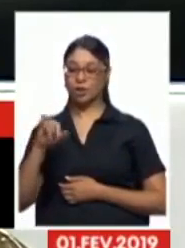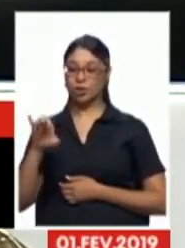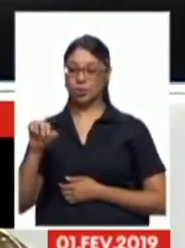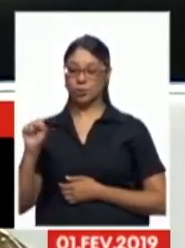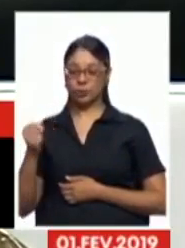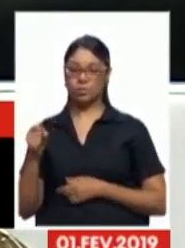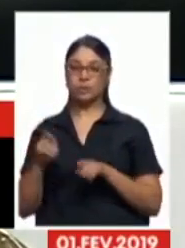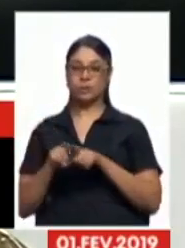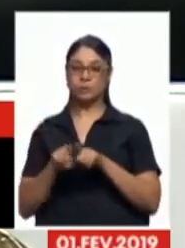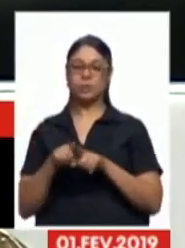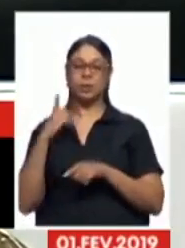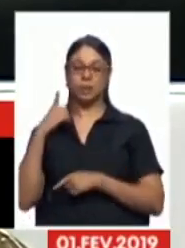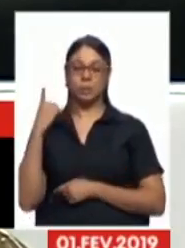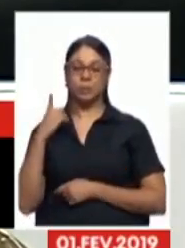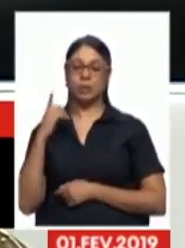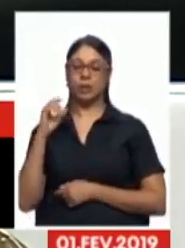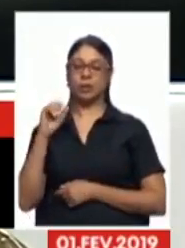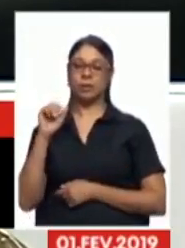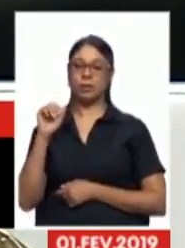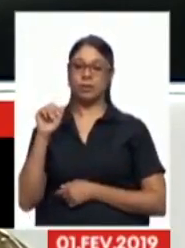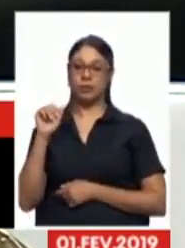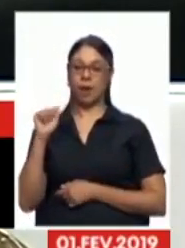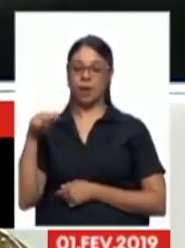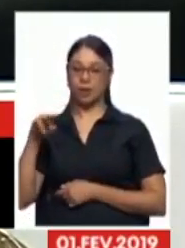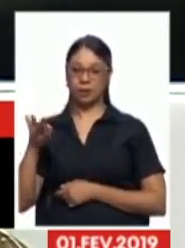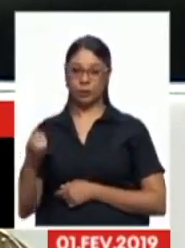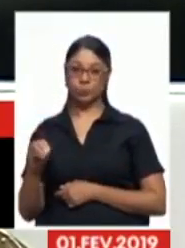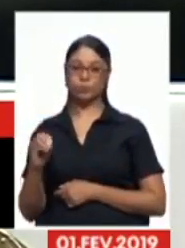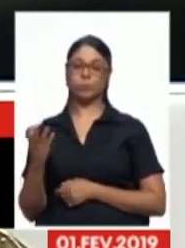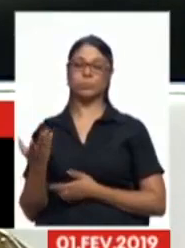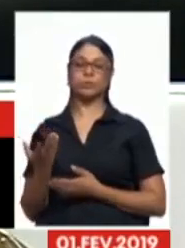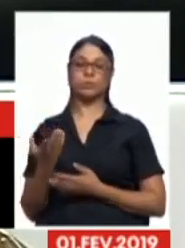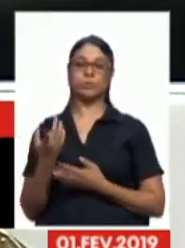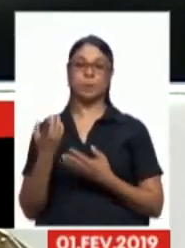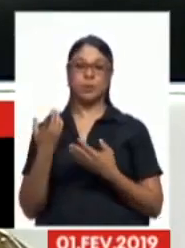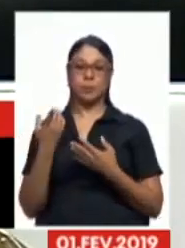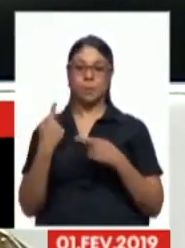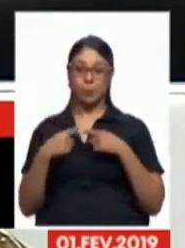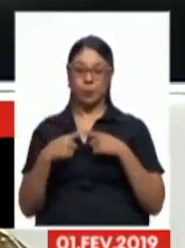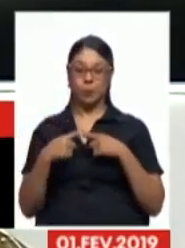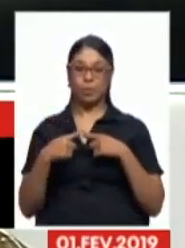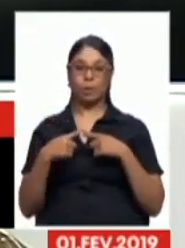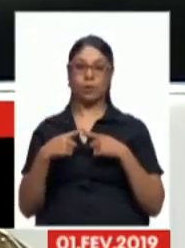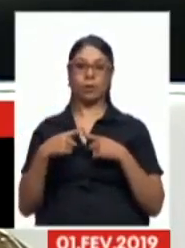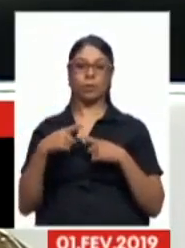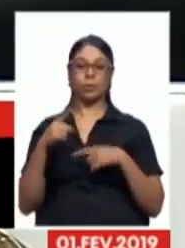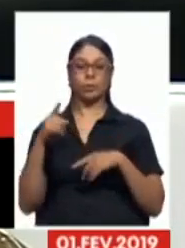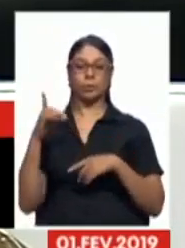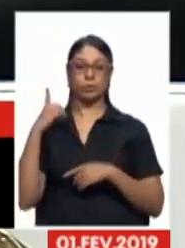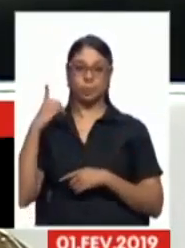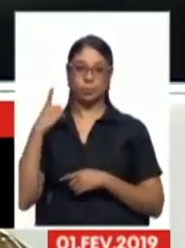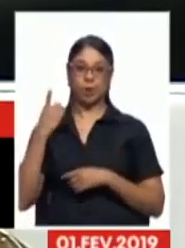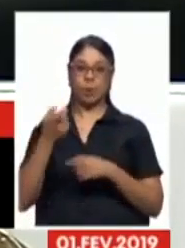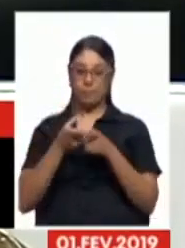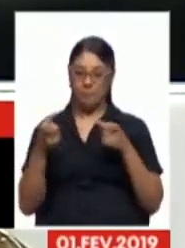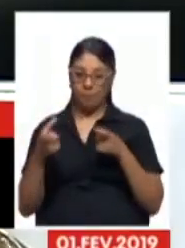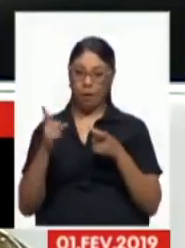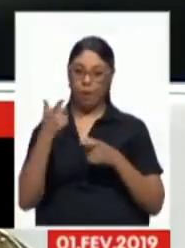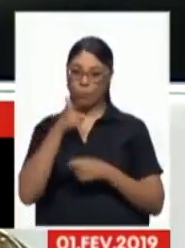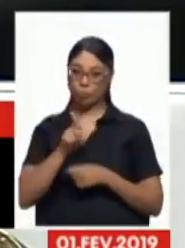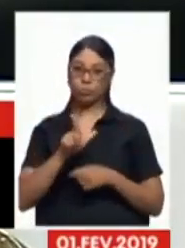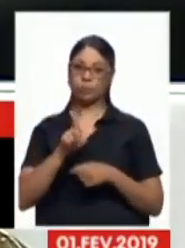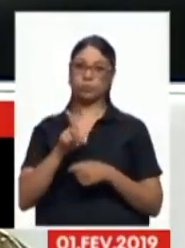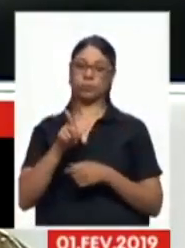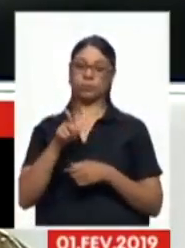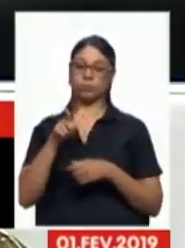que, representando os deputados com maior número de mandatos, o deputado Eli Tarquínio possa também estar conosco